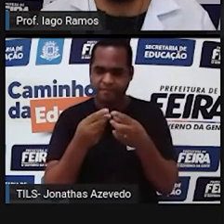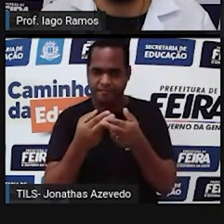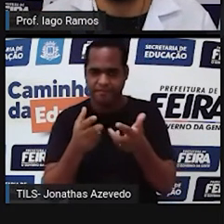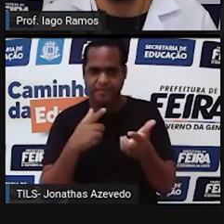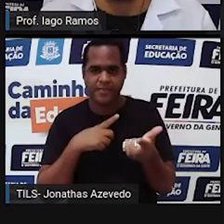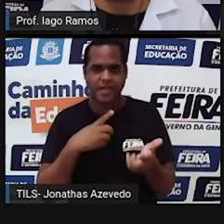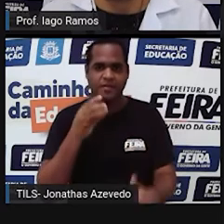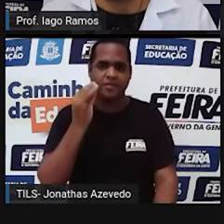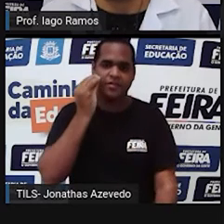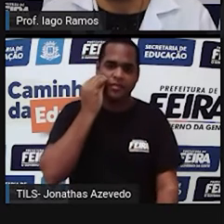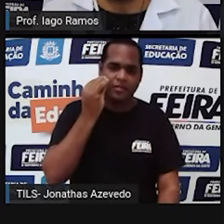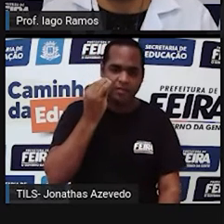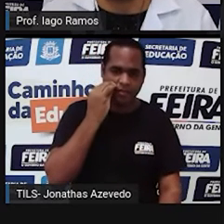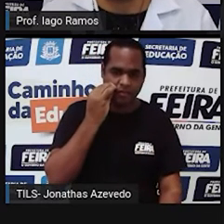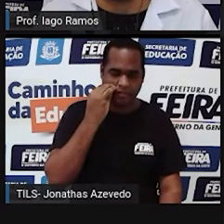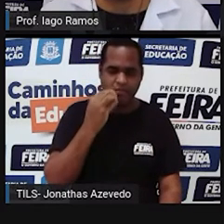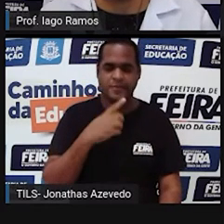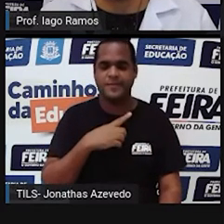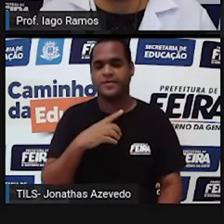tratamento, né, para todas essas